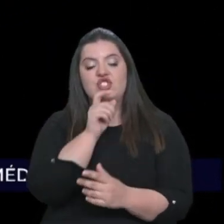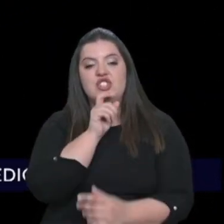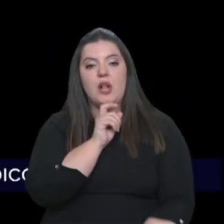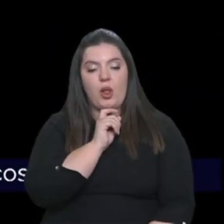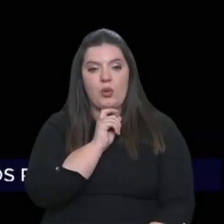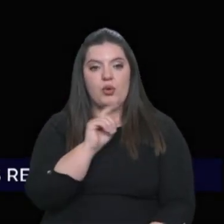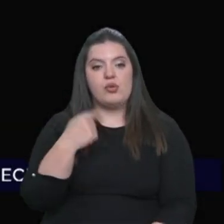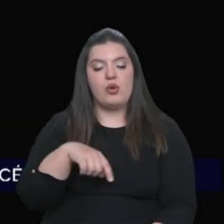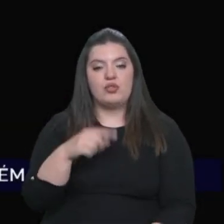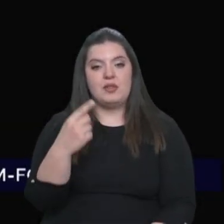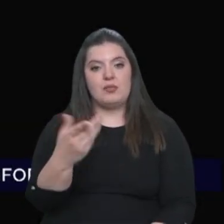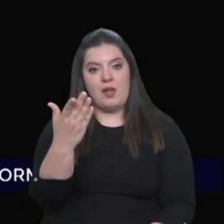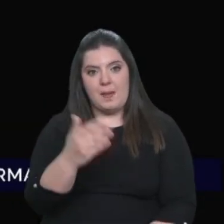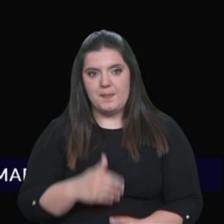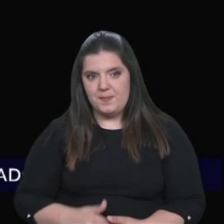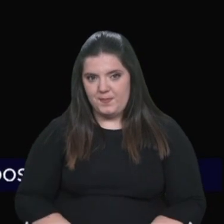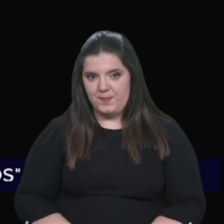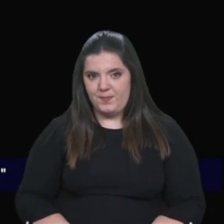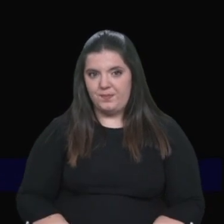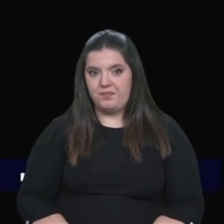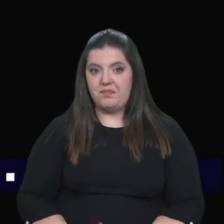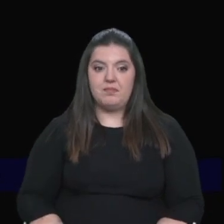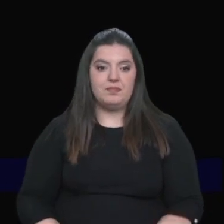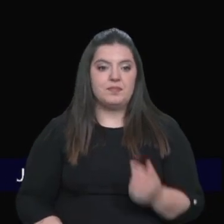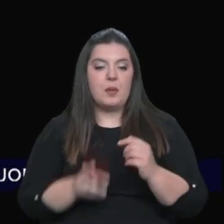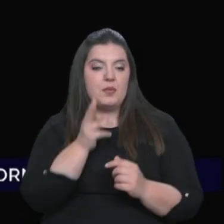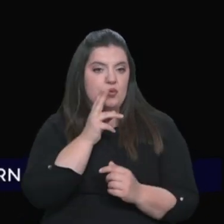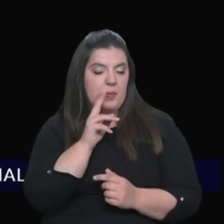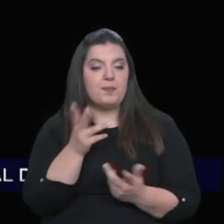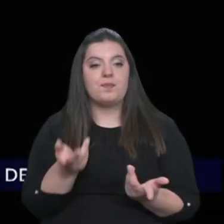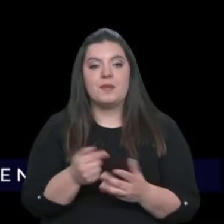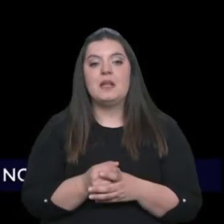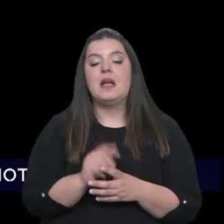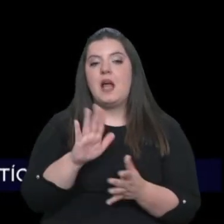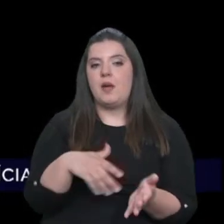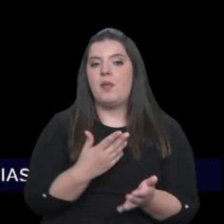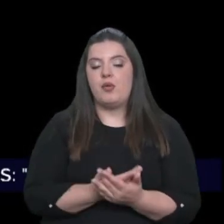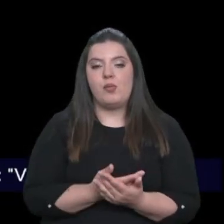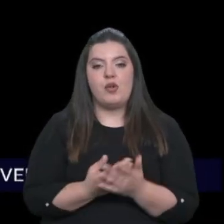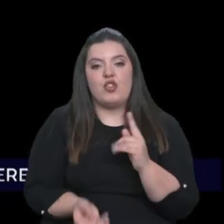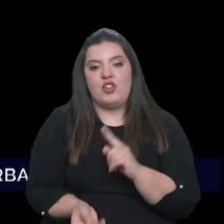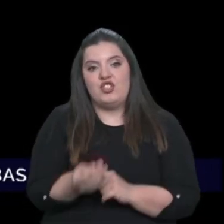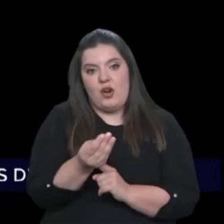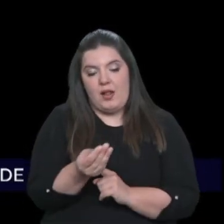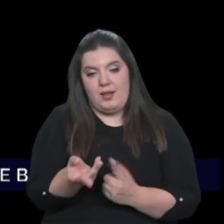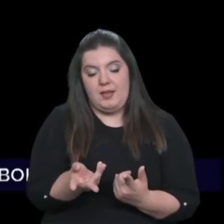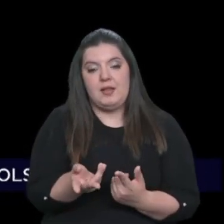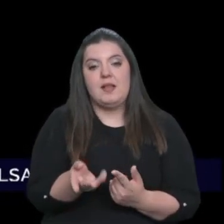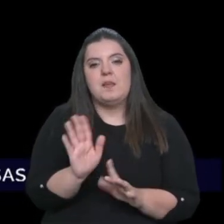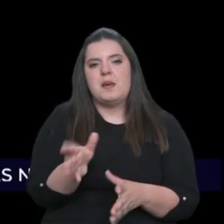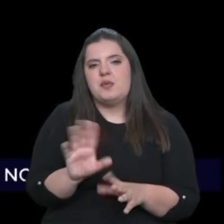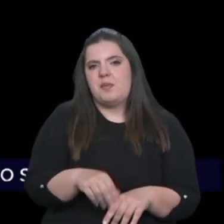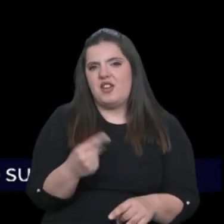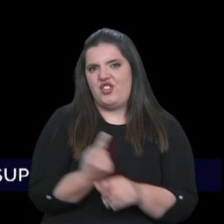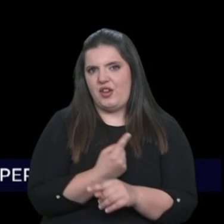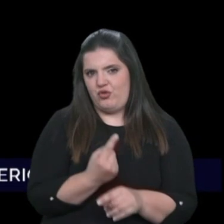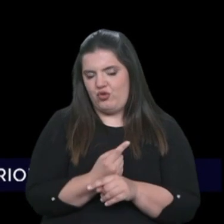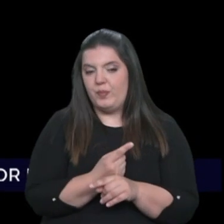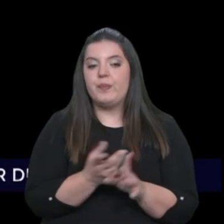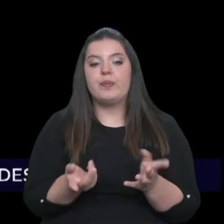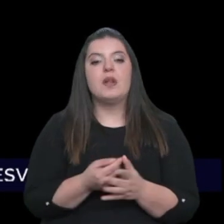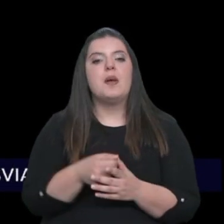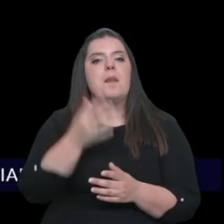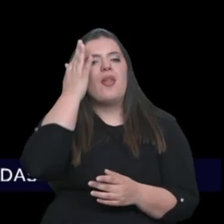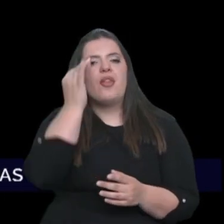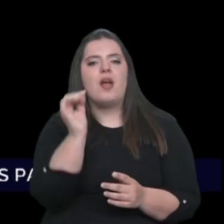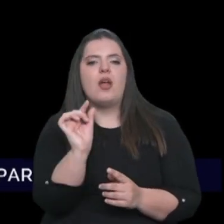nós temos em Ceres. É uma proposta original, precisamos ainda de muitos mais dados. Mas para teres uma pequena ideia